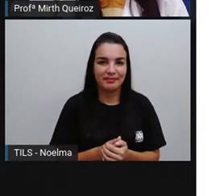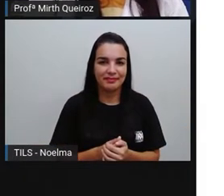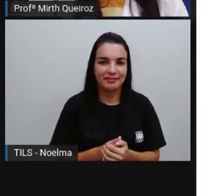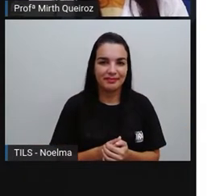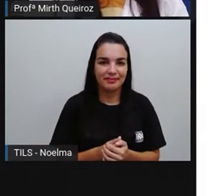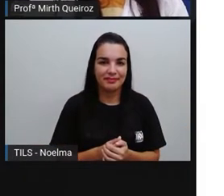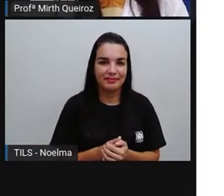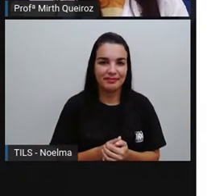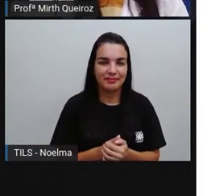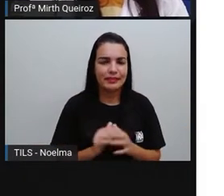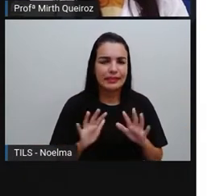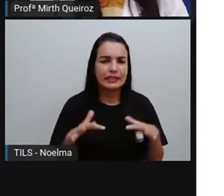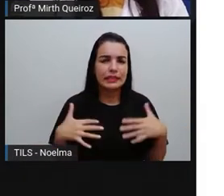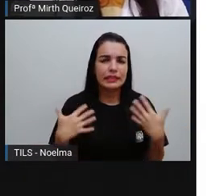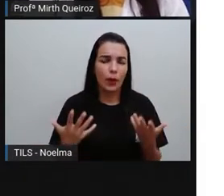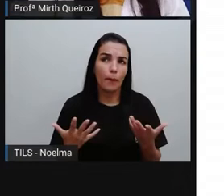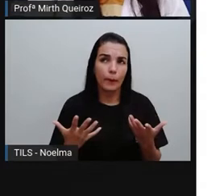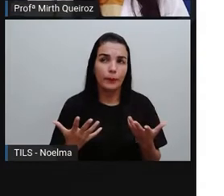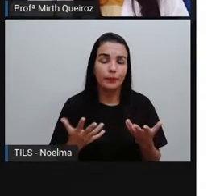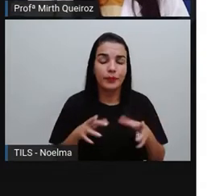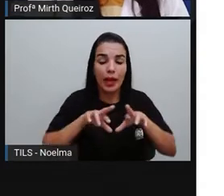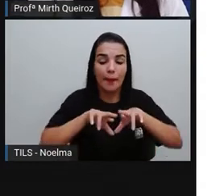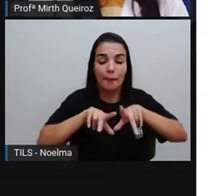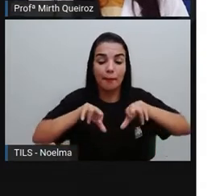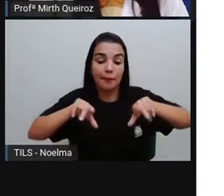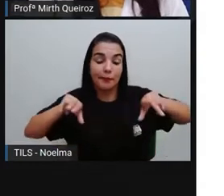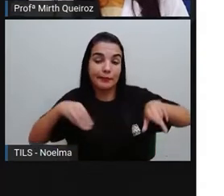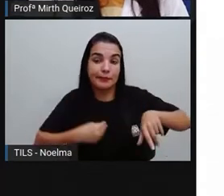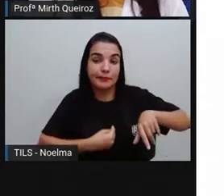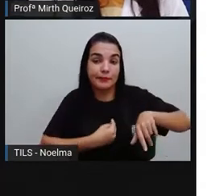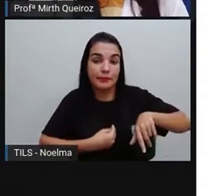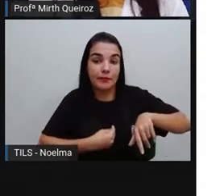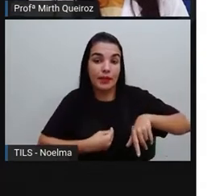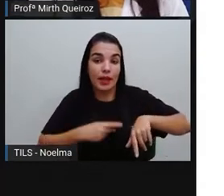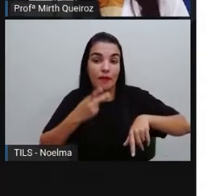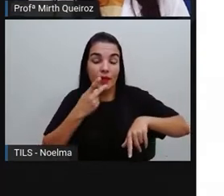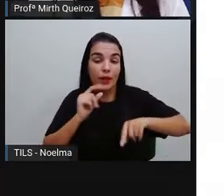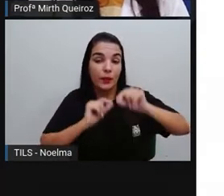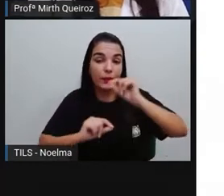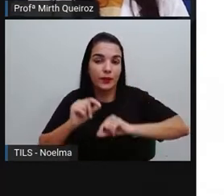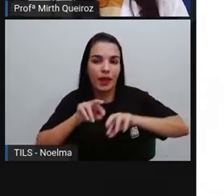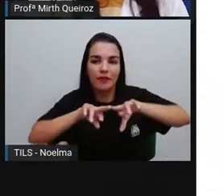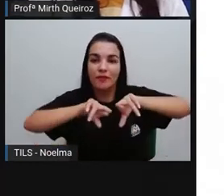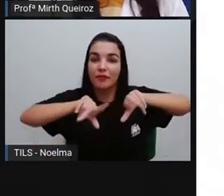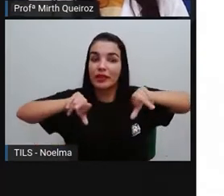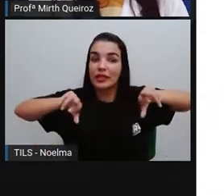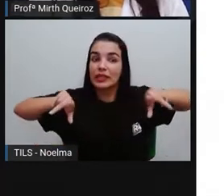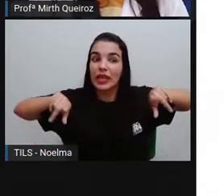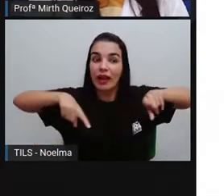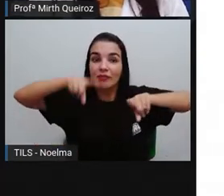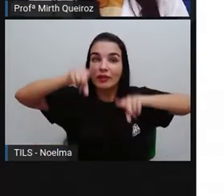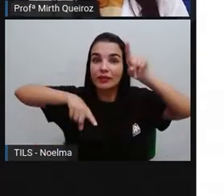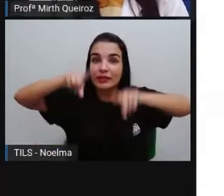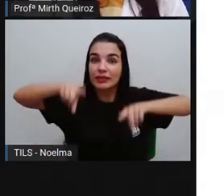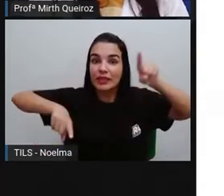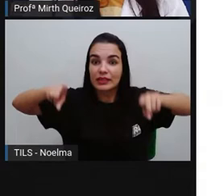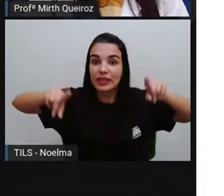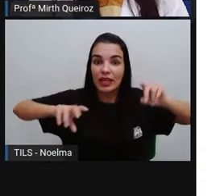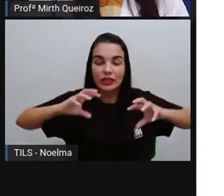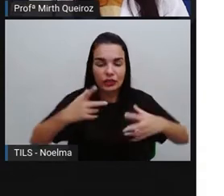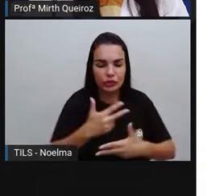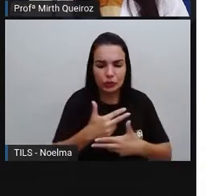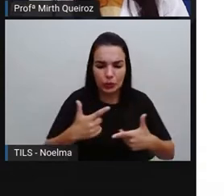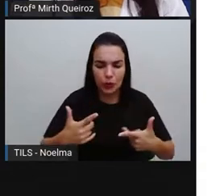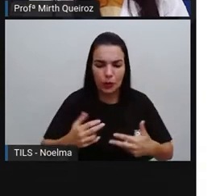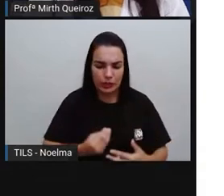biodiversidade. Então, a biodiversidade, ela diz respeito à variedade de organismos observados em